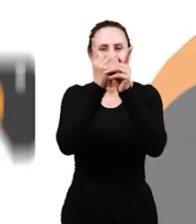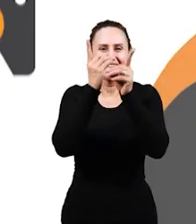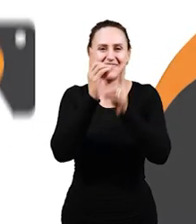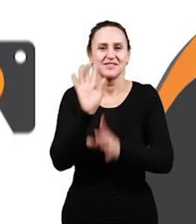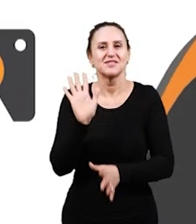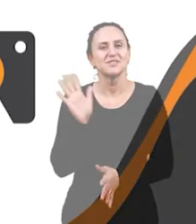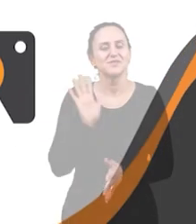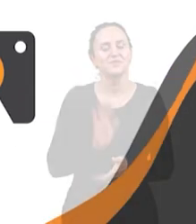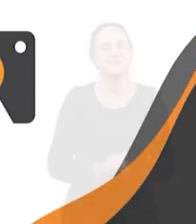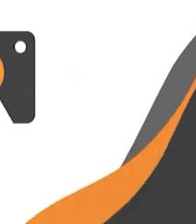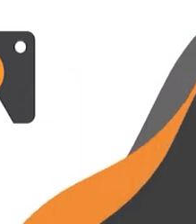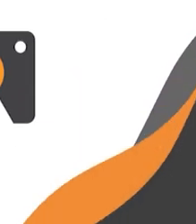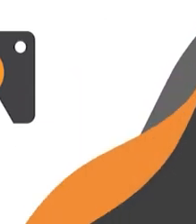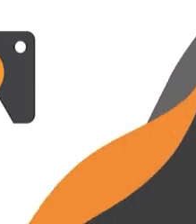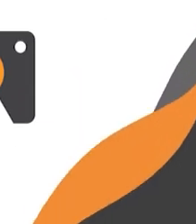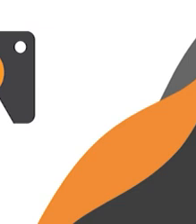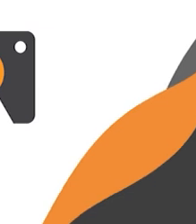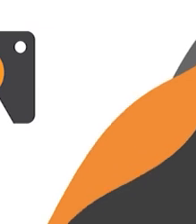1